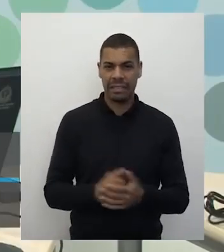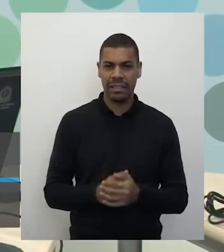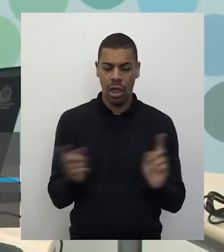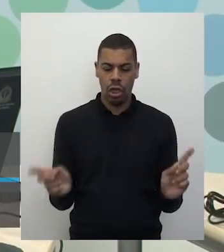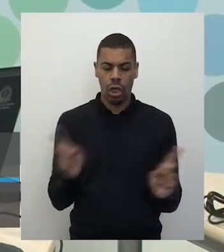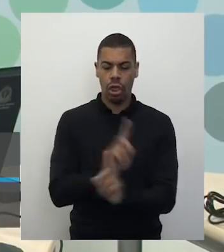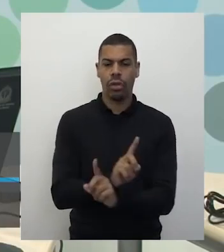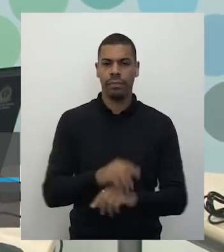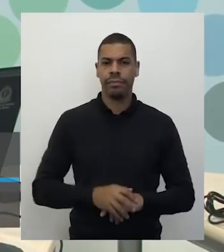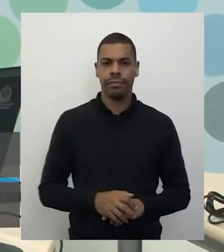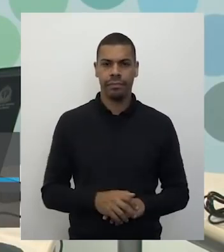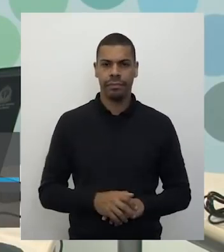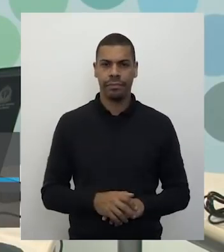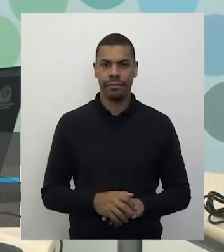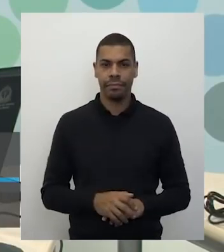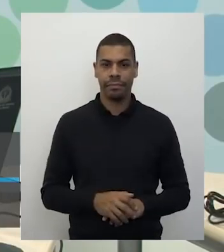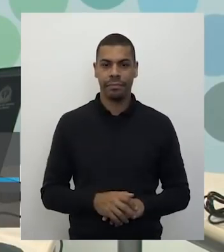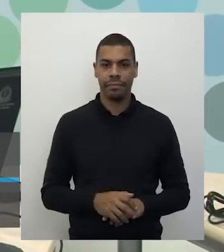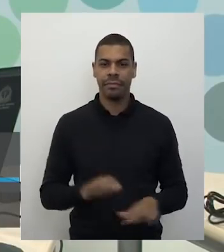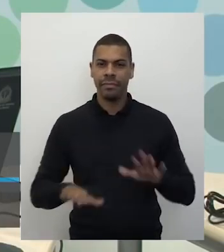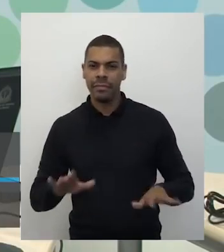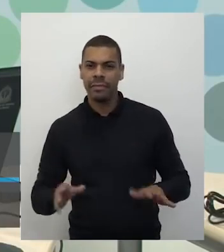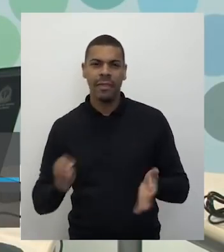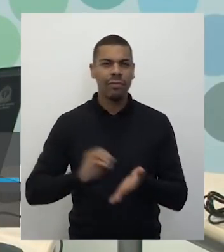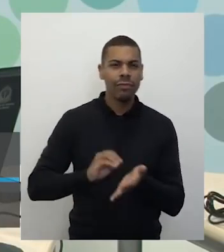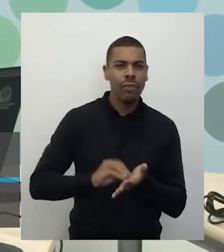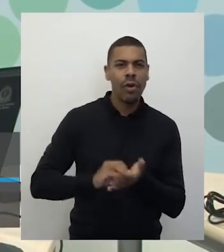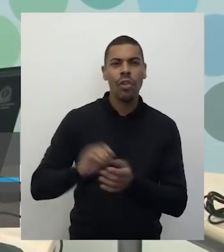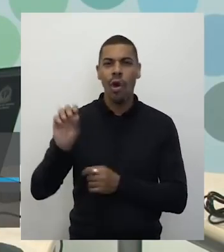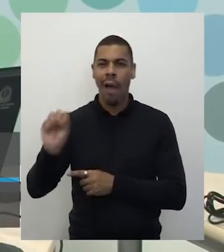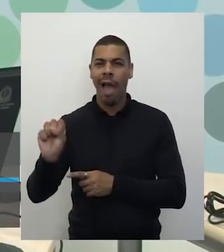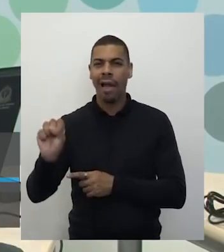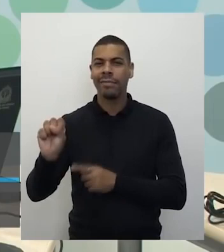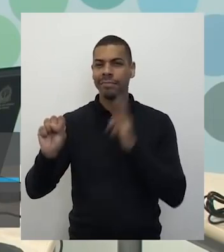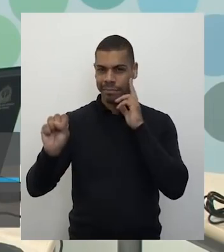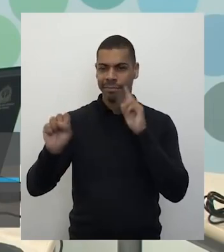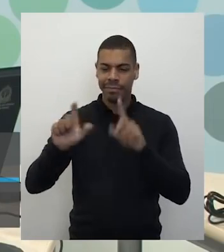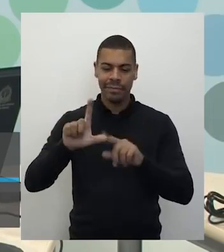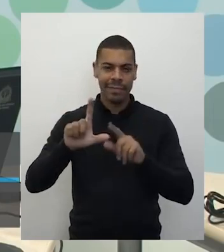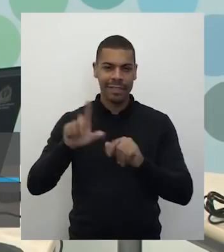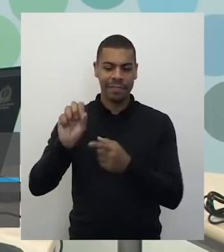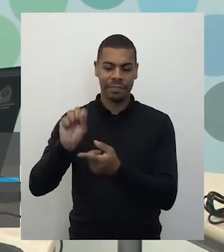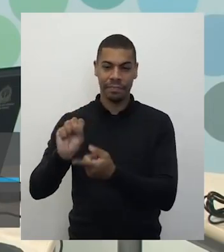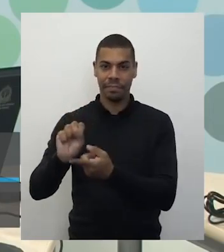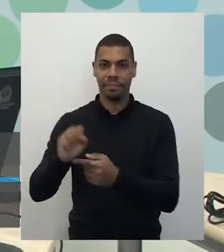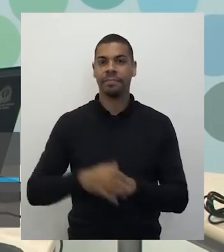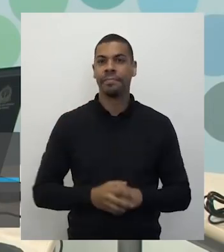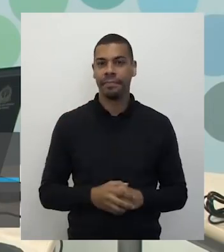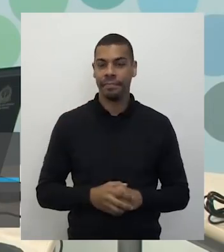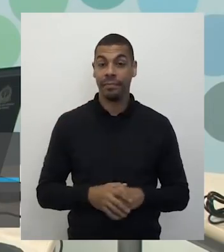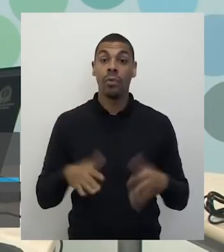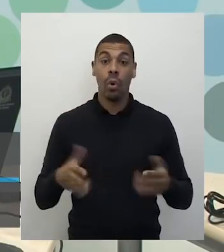gatinha, ou lindas gatinha, e aí não colocou um S, faltou concordar um termo com o outro. Então, é nesse sentido, quando eu